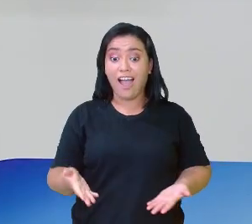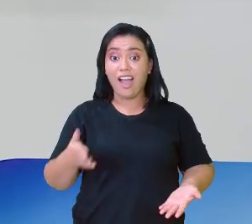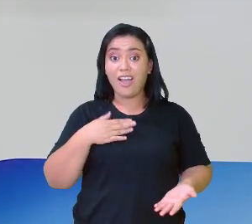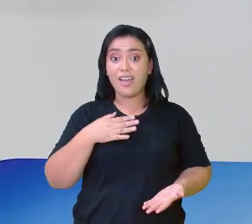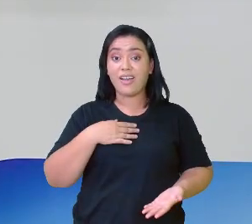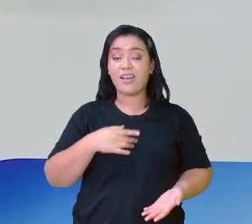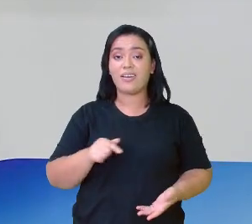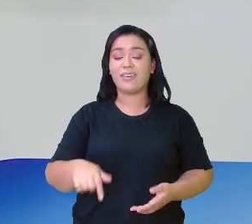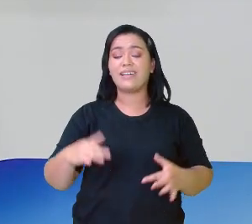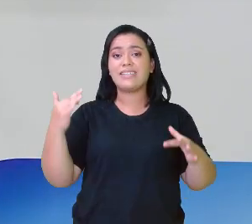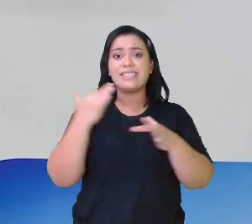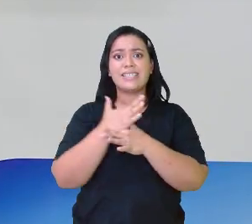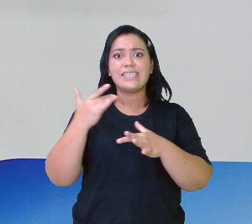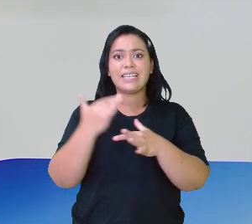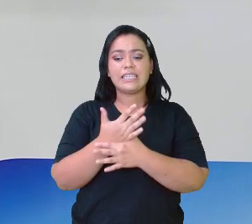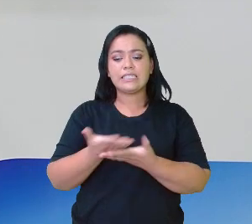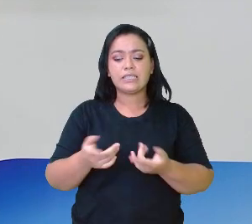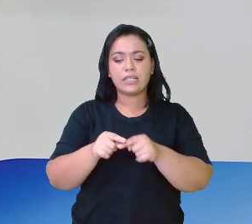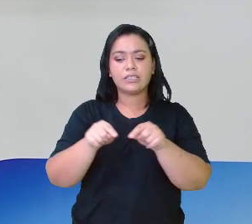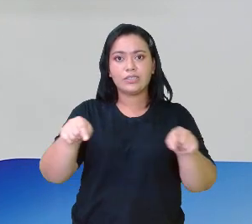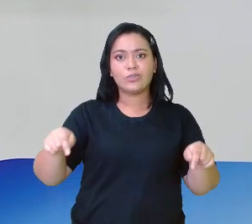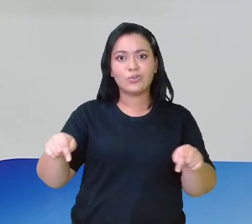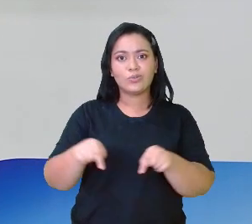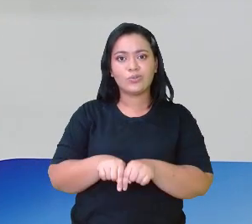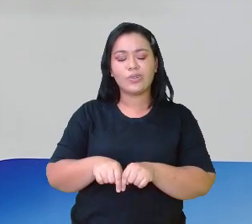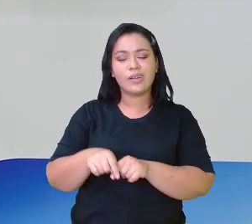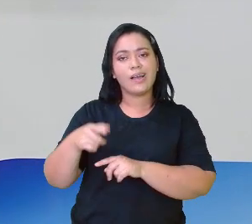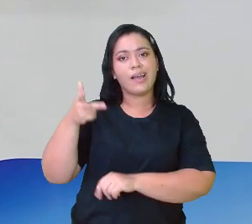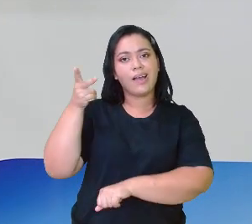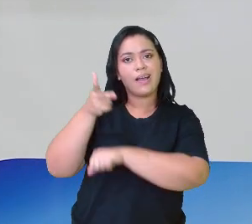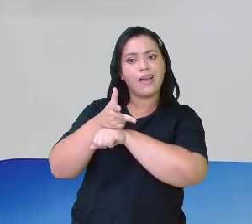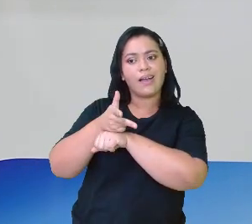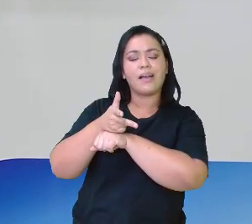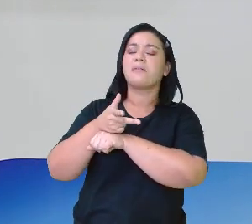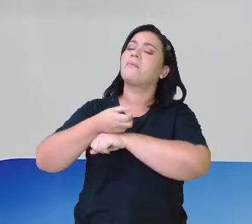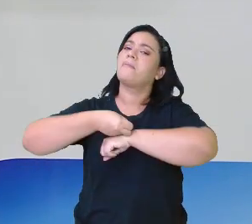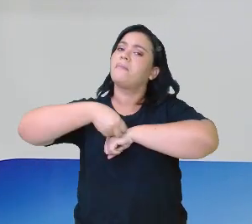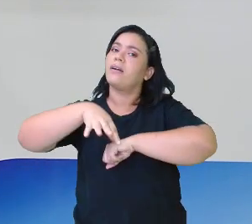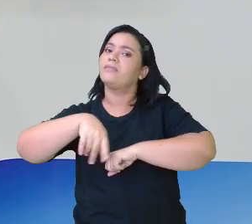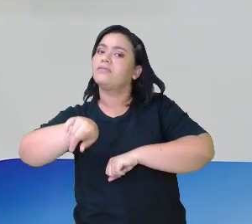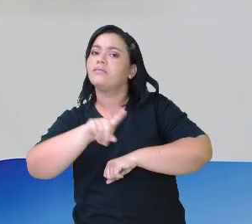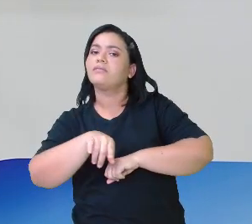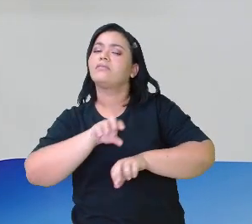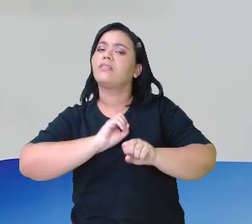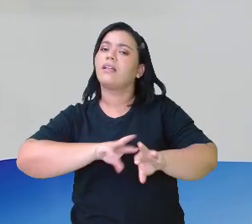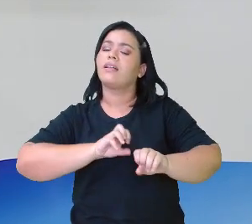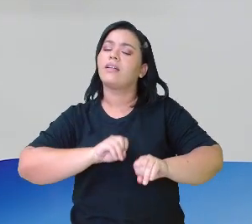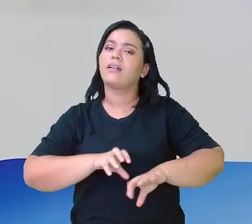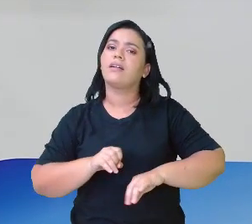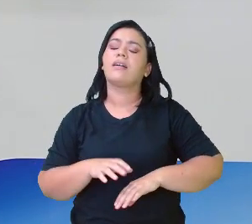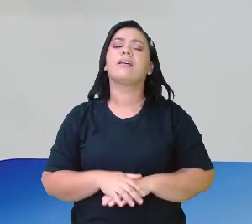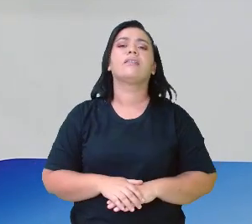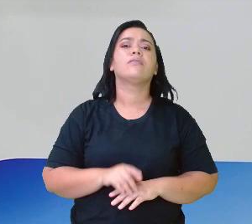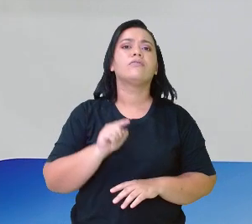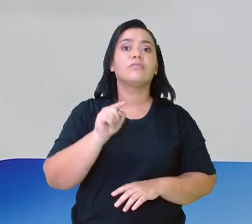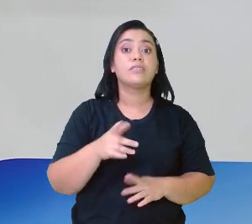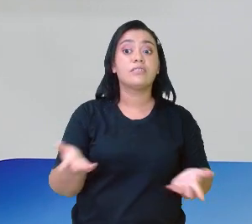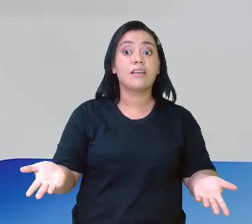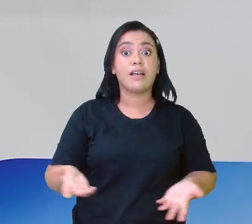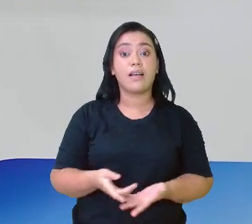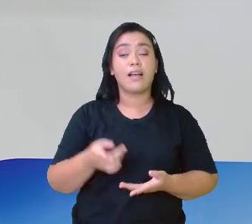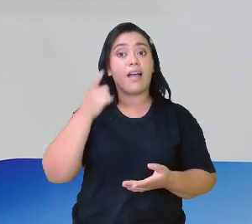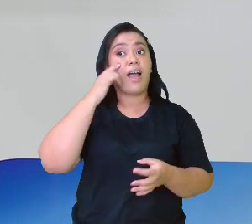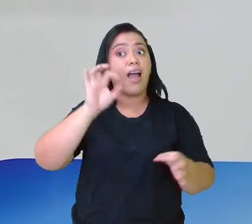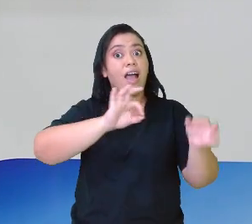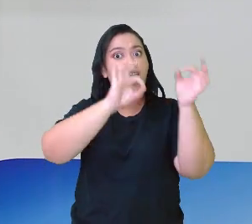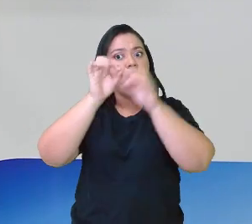da cidade do Recife, num estúdio, gravando, passando para vocês uma aula, ou gravando uma aula que vocês podem assistir